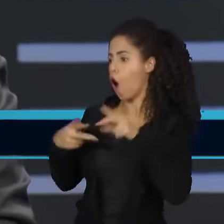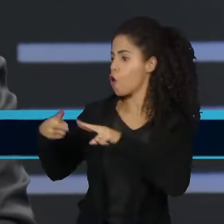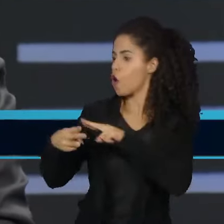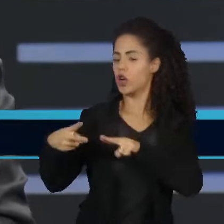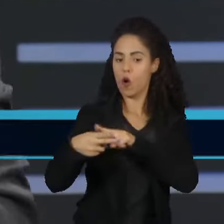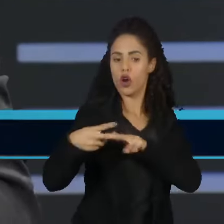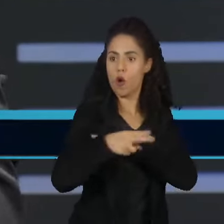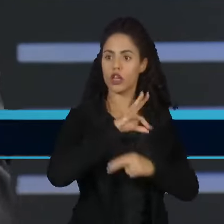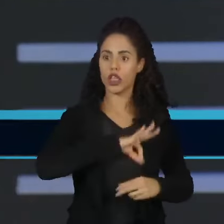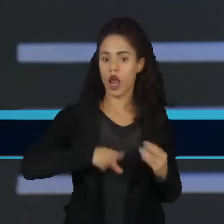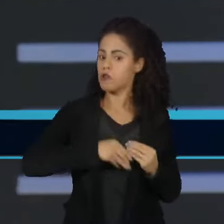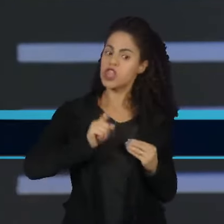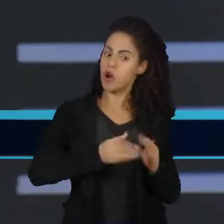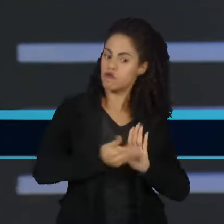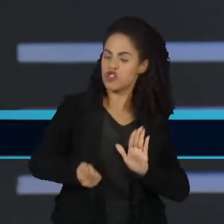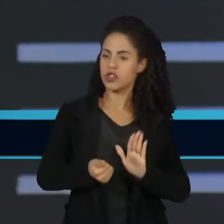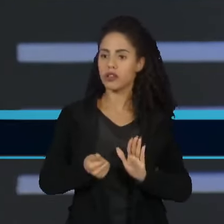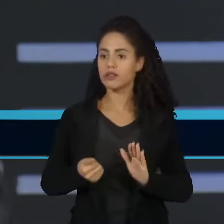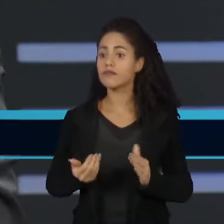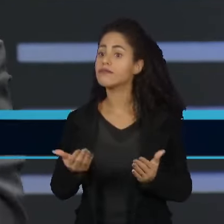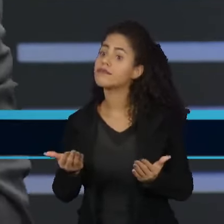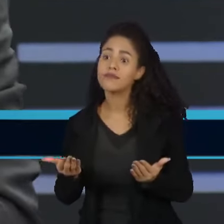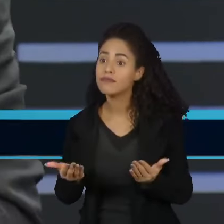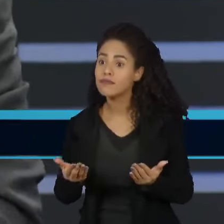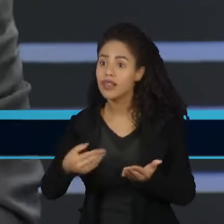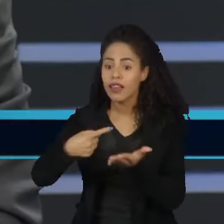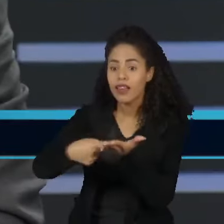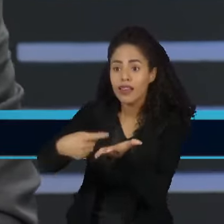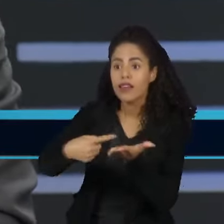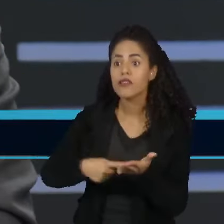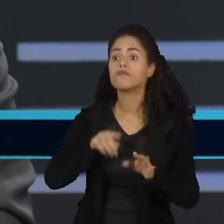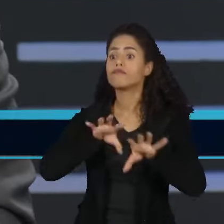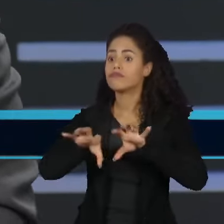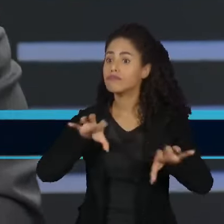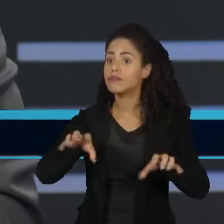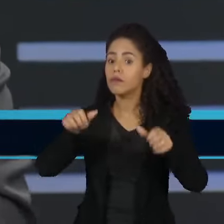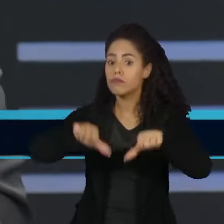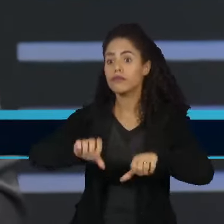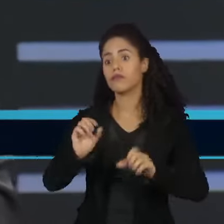do salário mínimo. E aí você tem negociações que podem impactar tanto quanto ou mais.